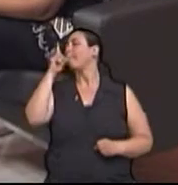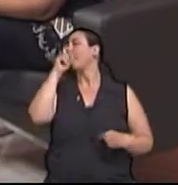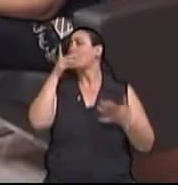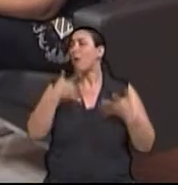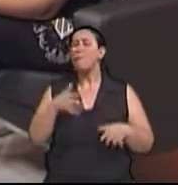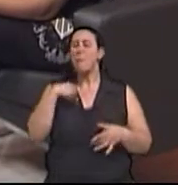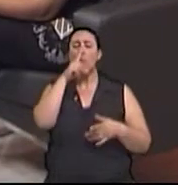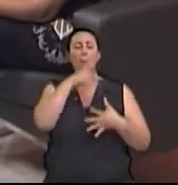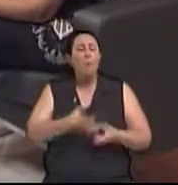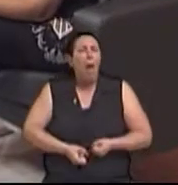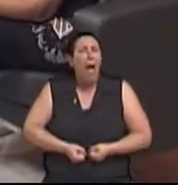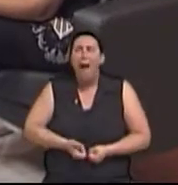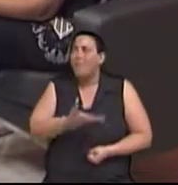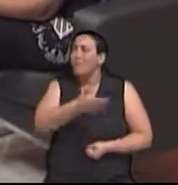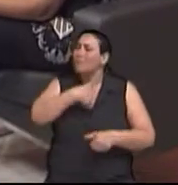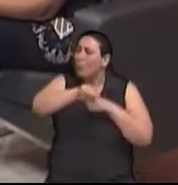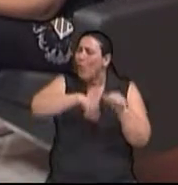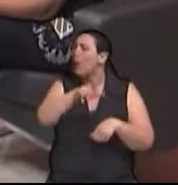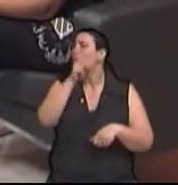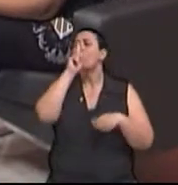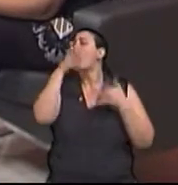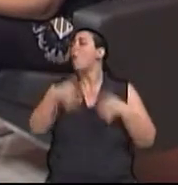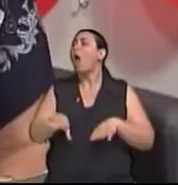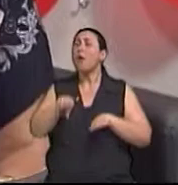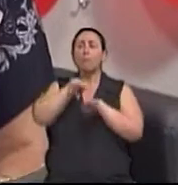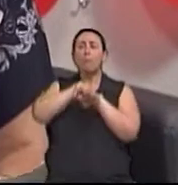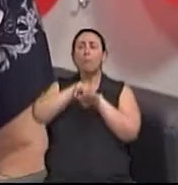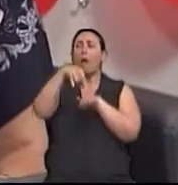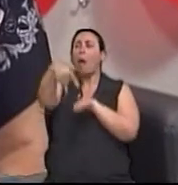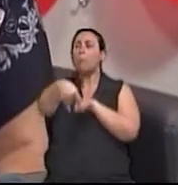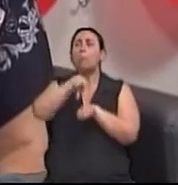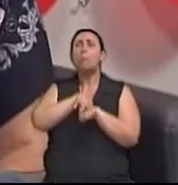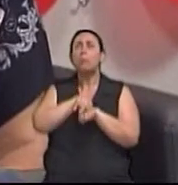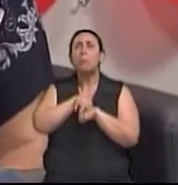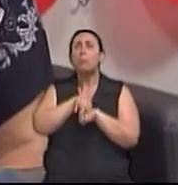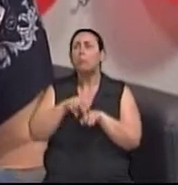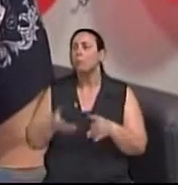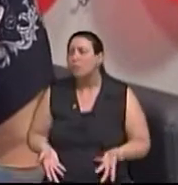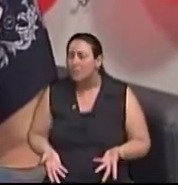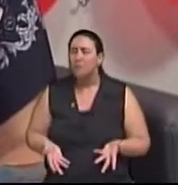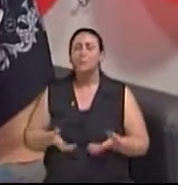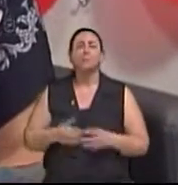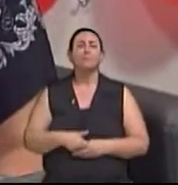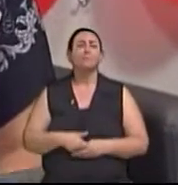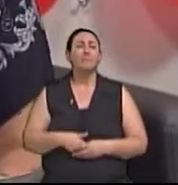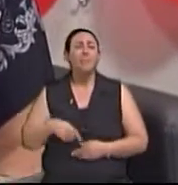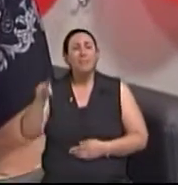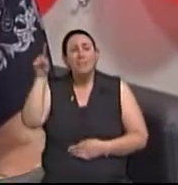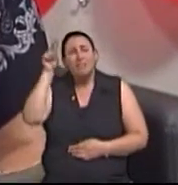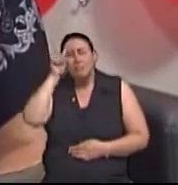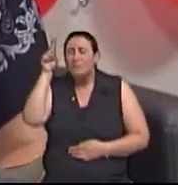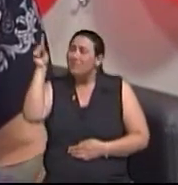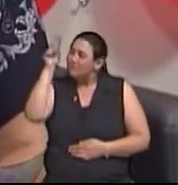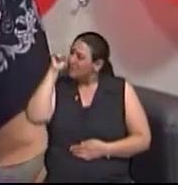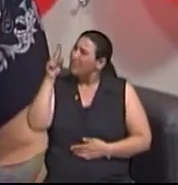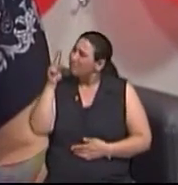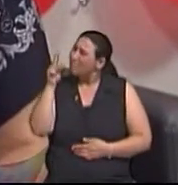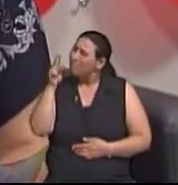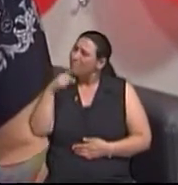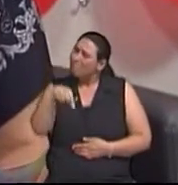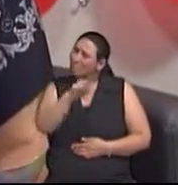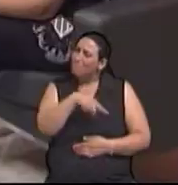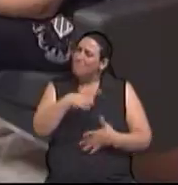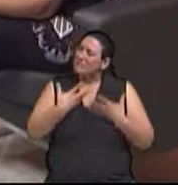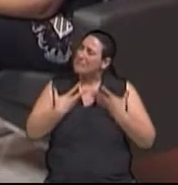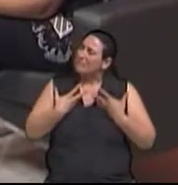fralda molhada minha mãe não quer sair da cama esse dia a dia doutora é um desgaste emocional pro cuidador seja